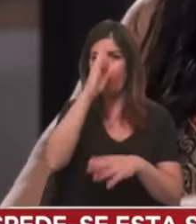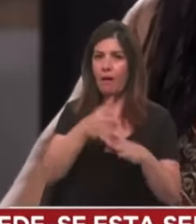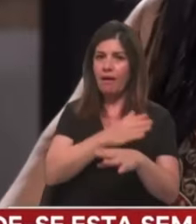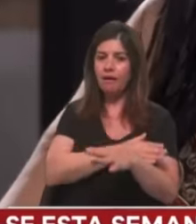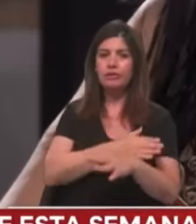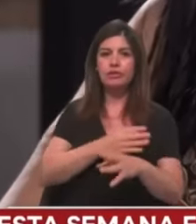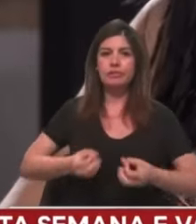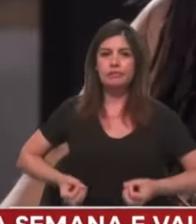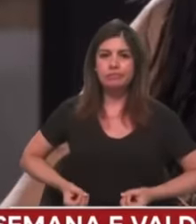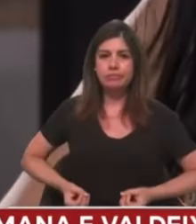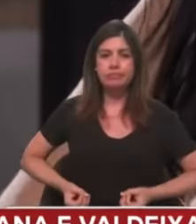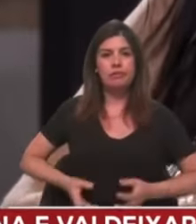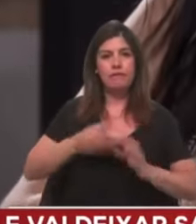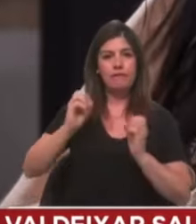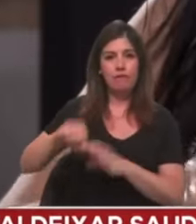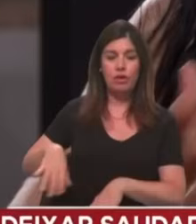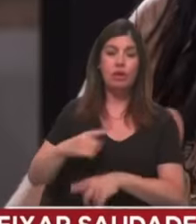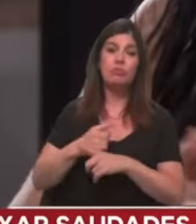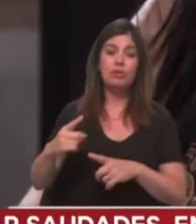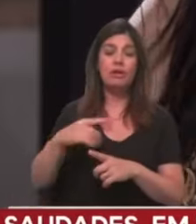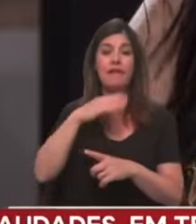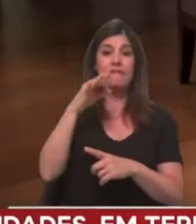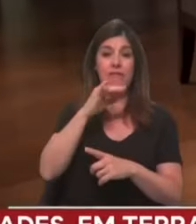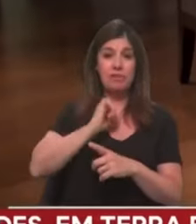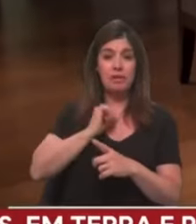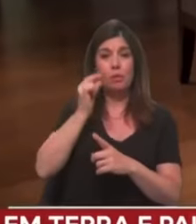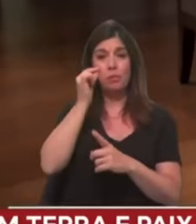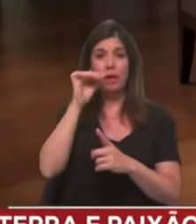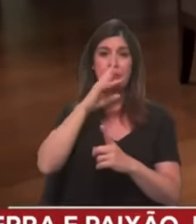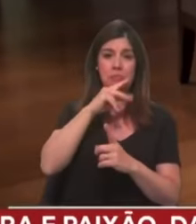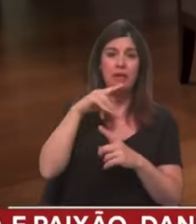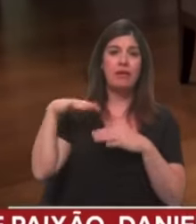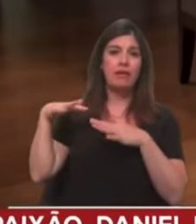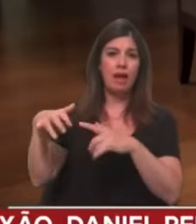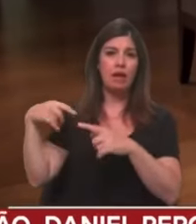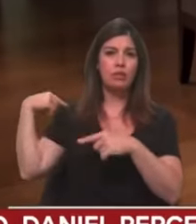muito grande de cancro na minha família, tanto do lado do meu pai como da minha mãe.